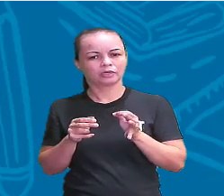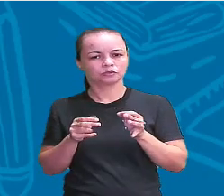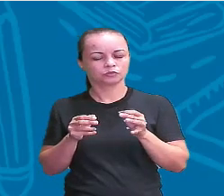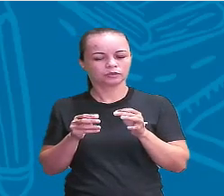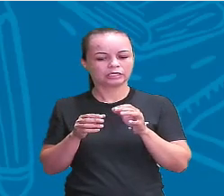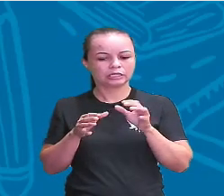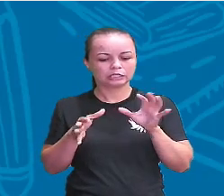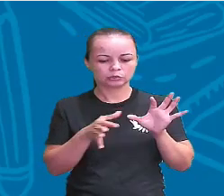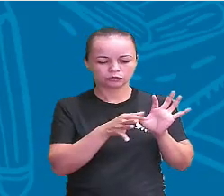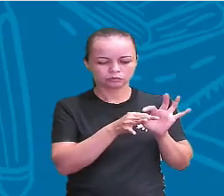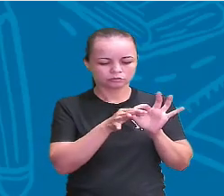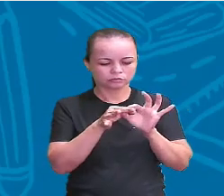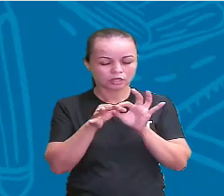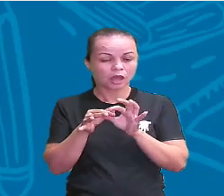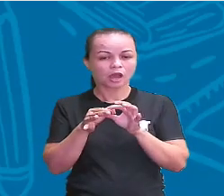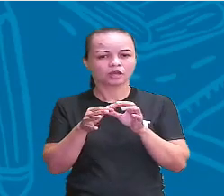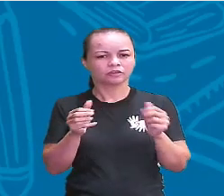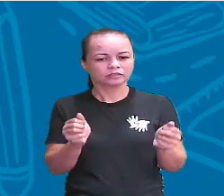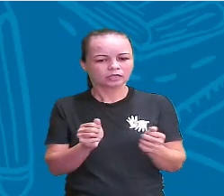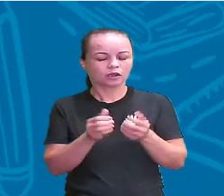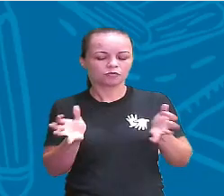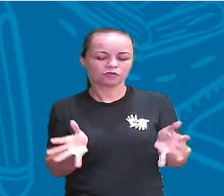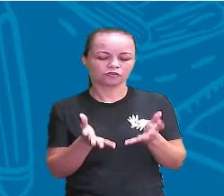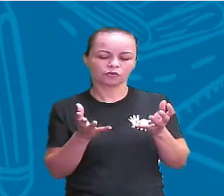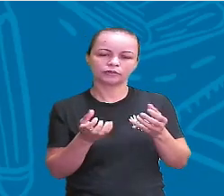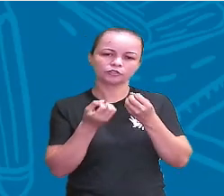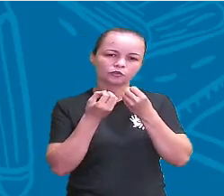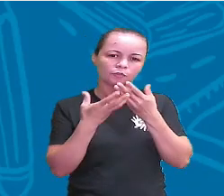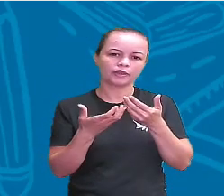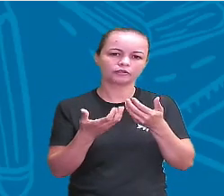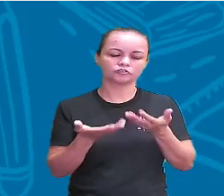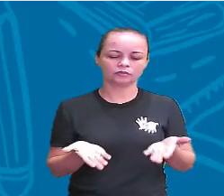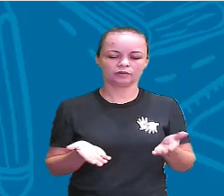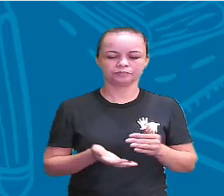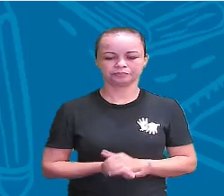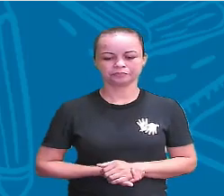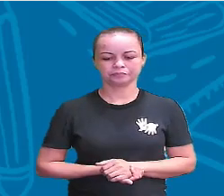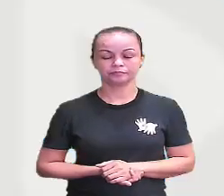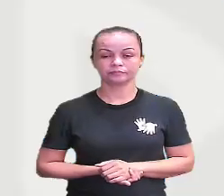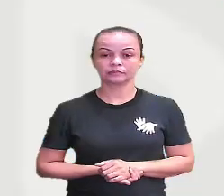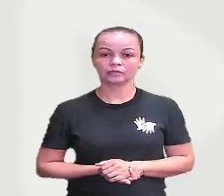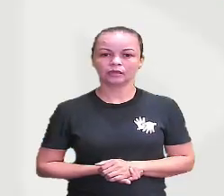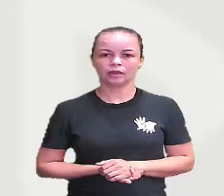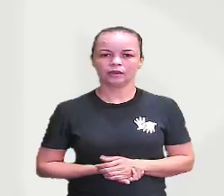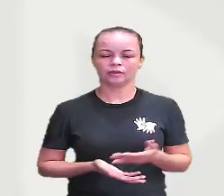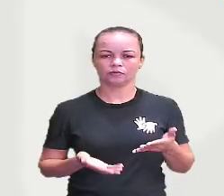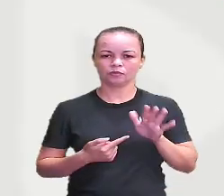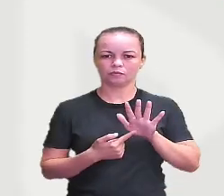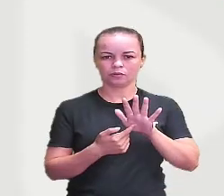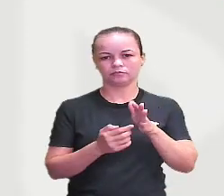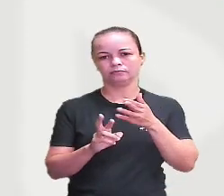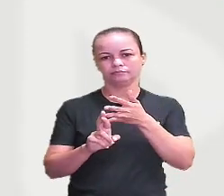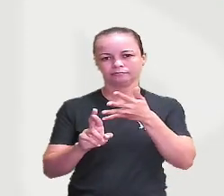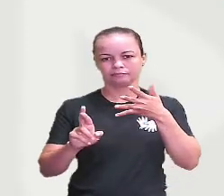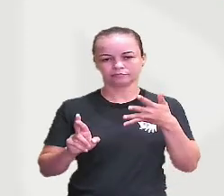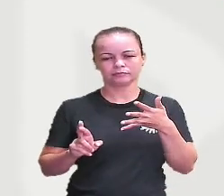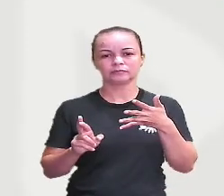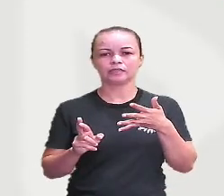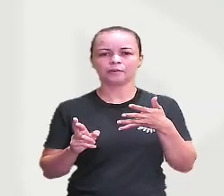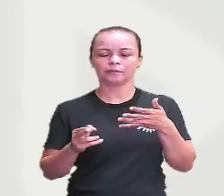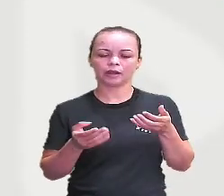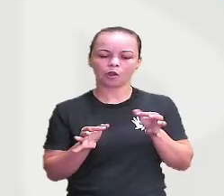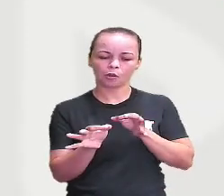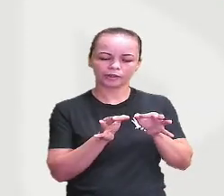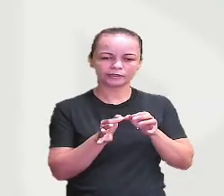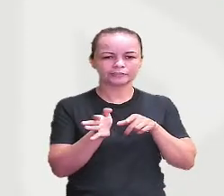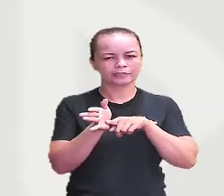estar tendo uma influência no nosso bem-estar, tá certo? Portanto, aqui estão as referências que nós utilizamos para elaborarmos